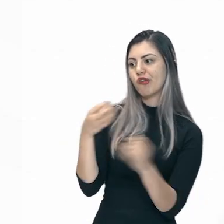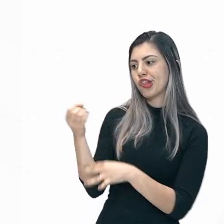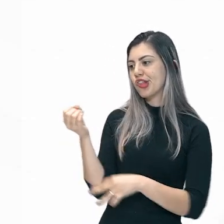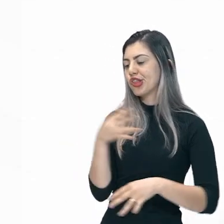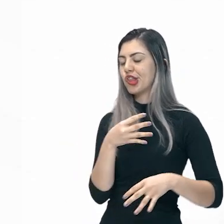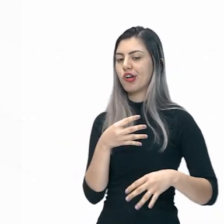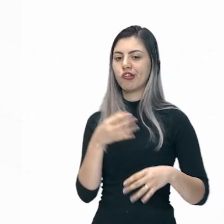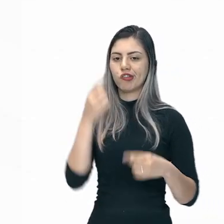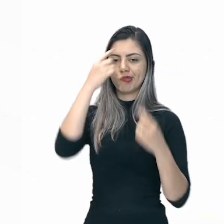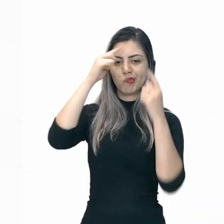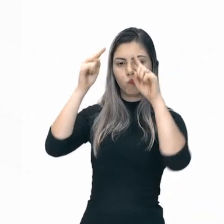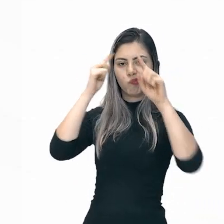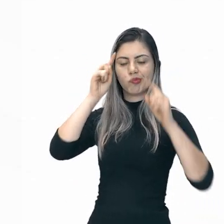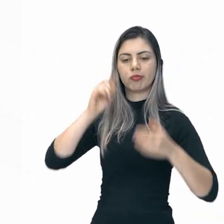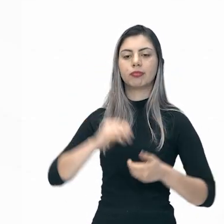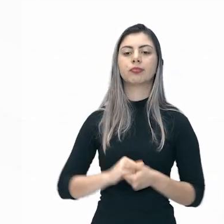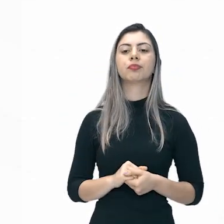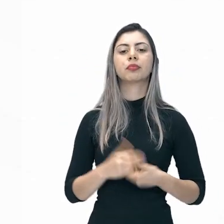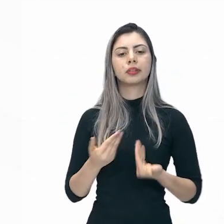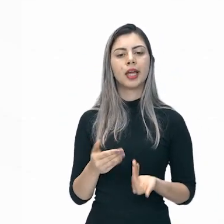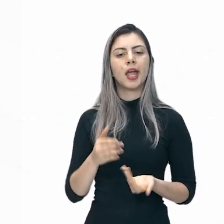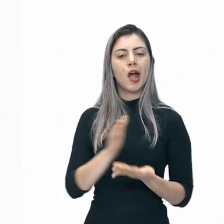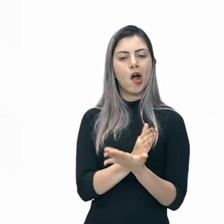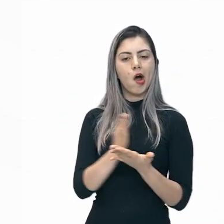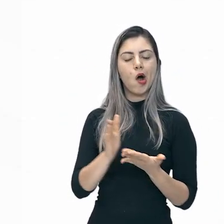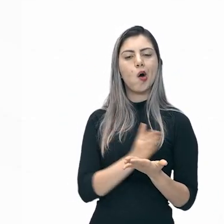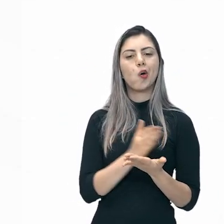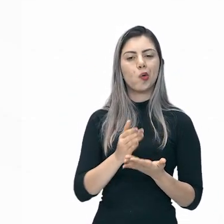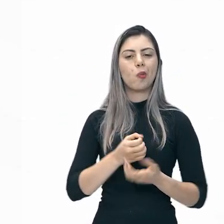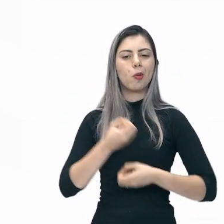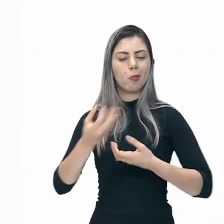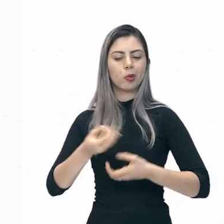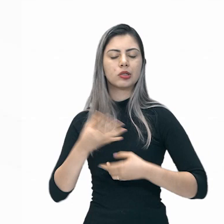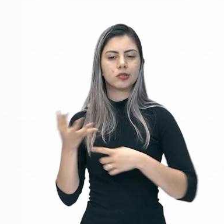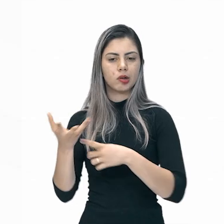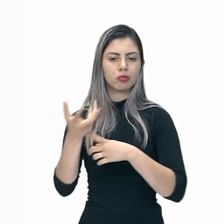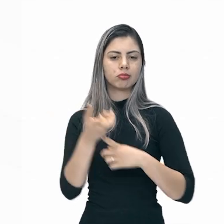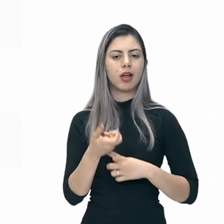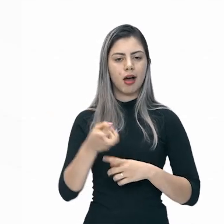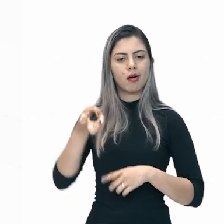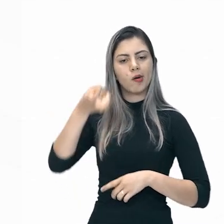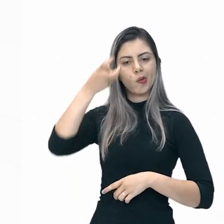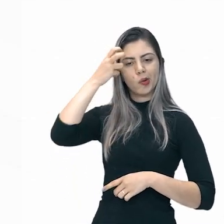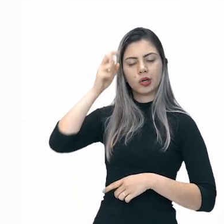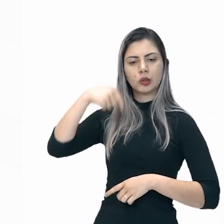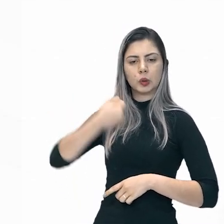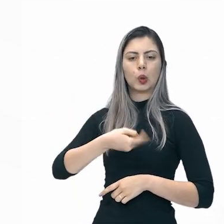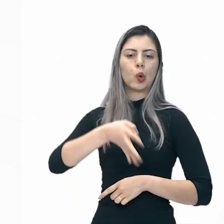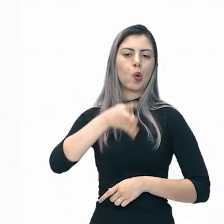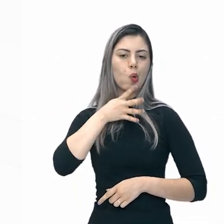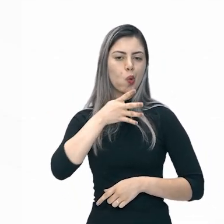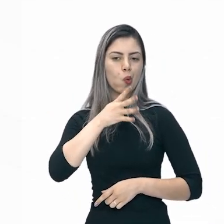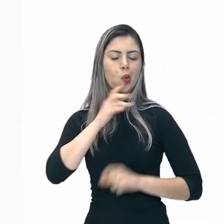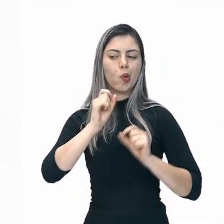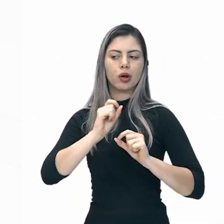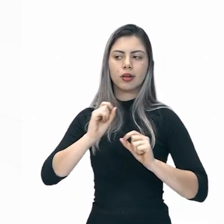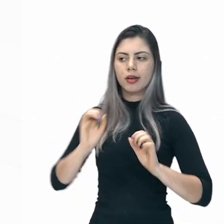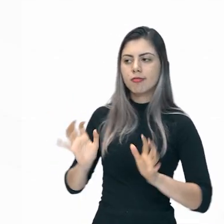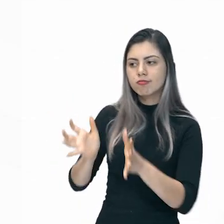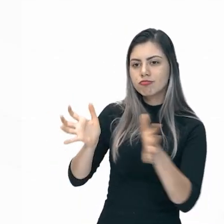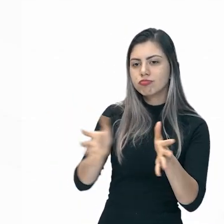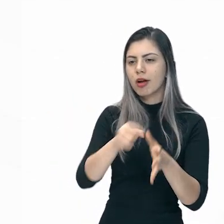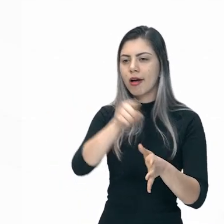ideias. Aqui estão algumas manifestações artísticas e culturais conhecidas por promover a imaginação